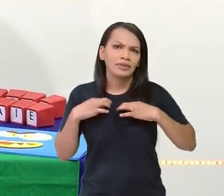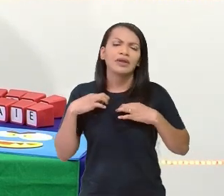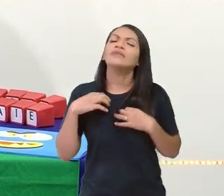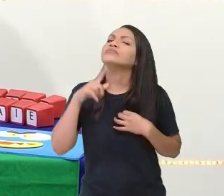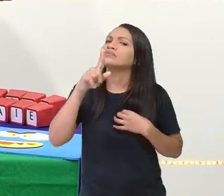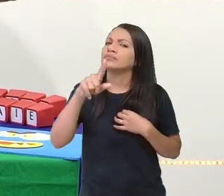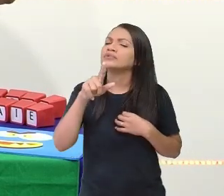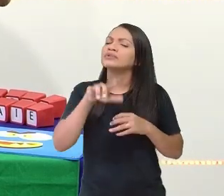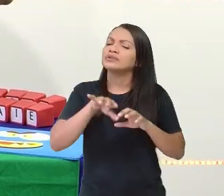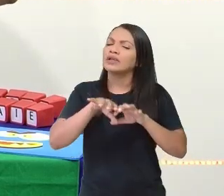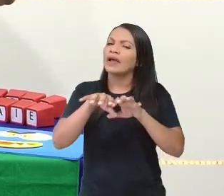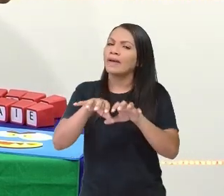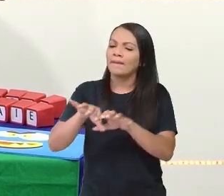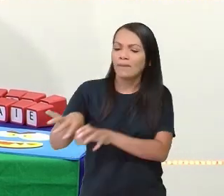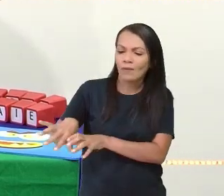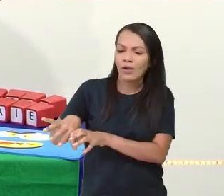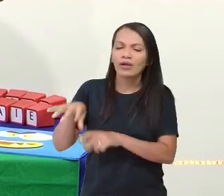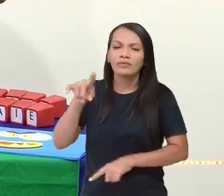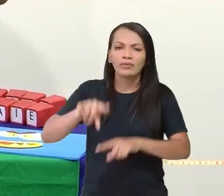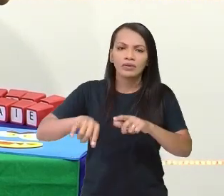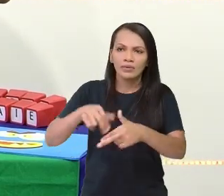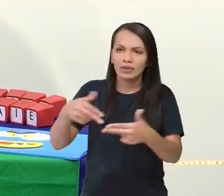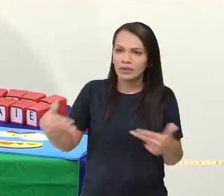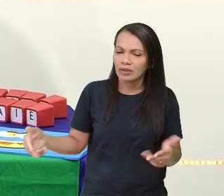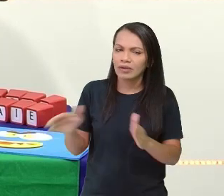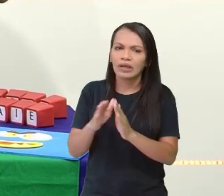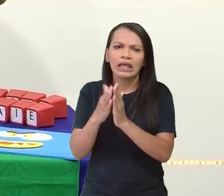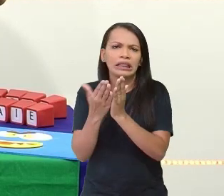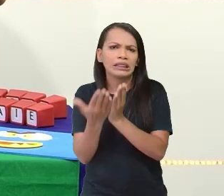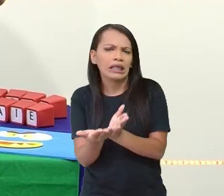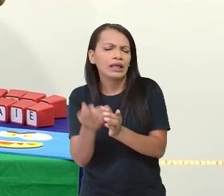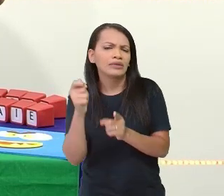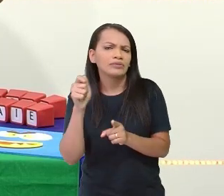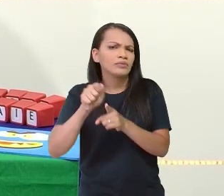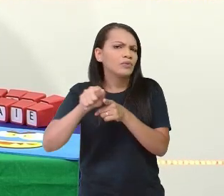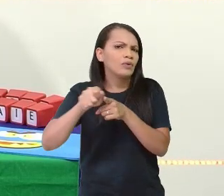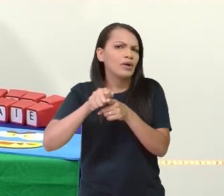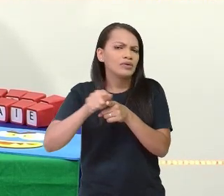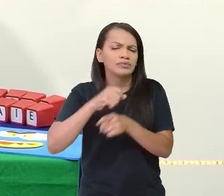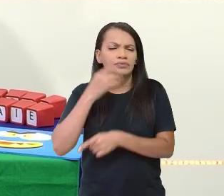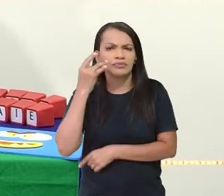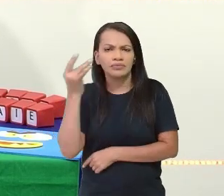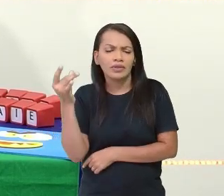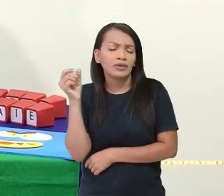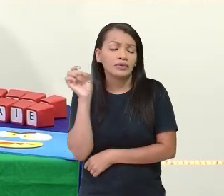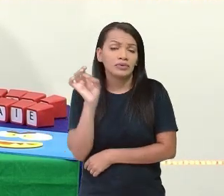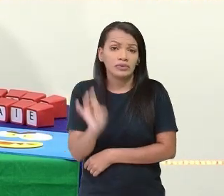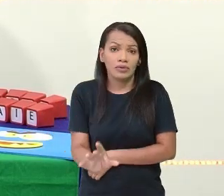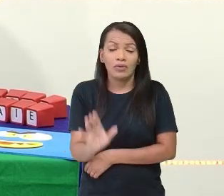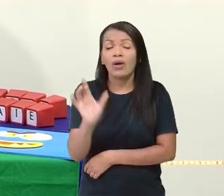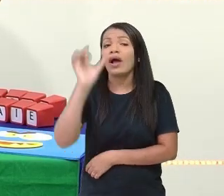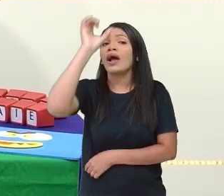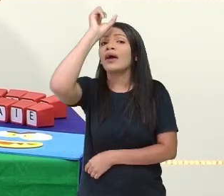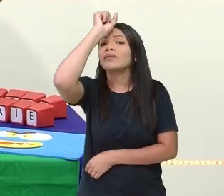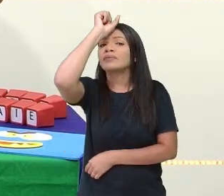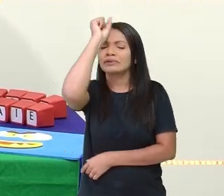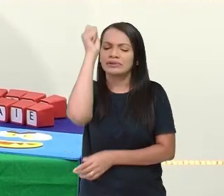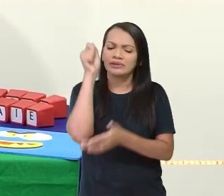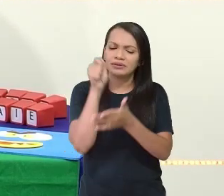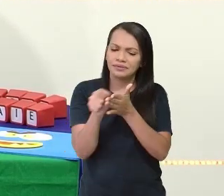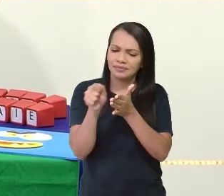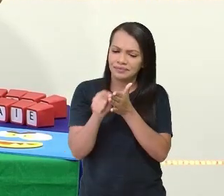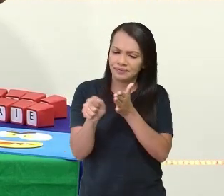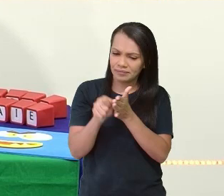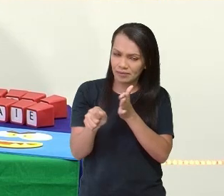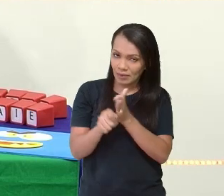material e separa. Caderno, lápis, borracha, que a gente vai escrever nomes hoje, viu? Porque a gente só aprende a escrever escrevendo.